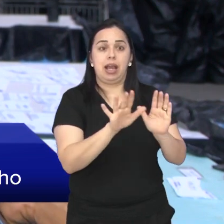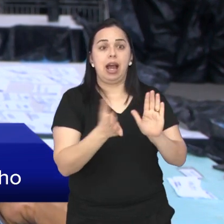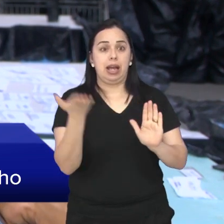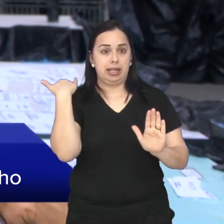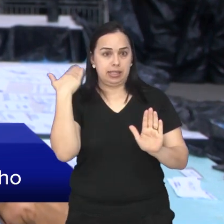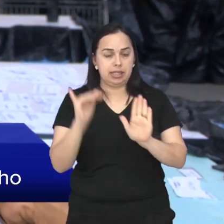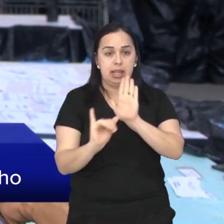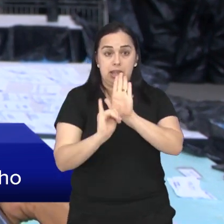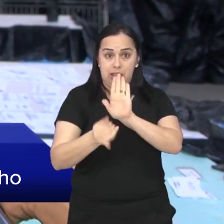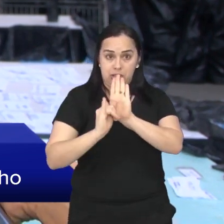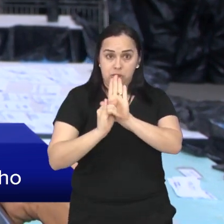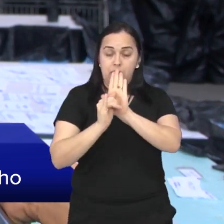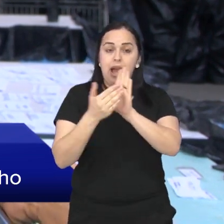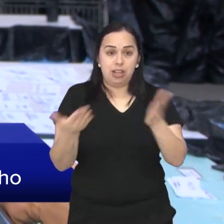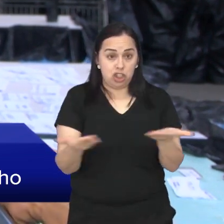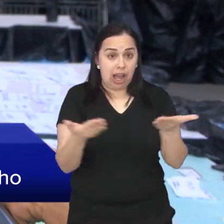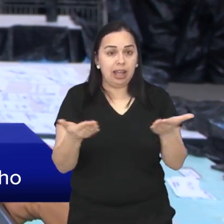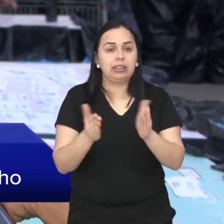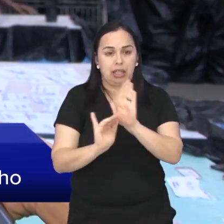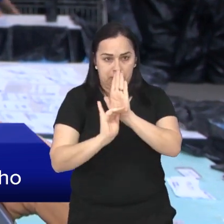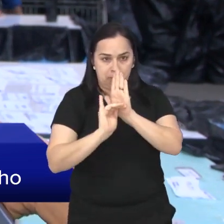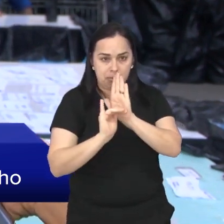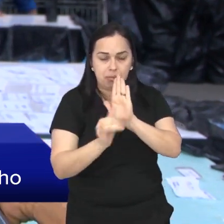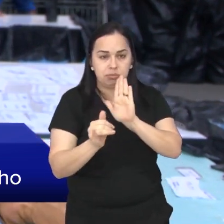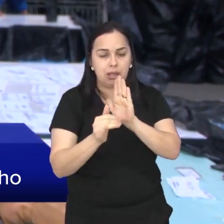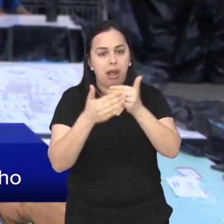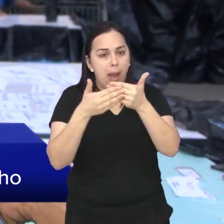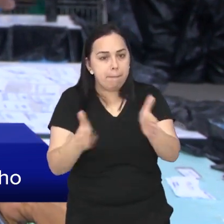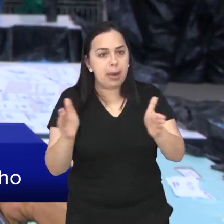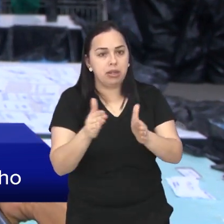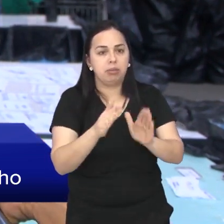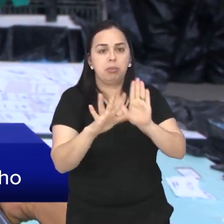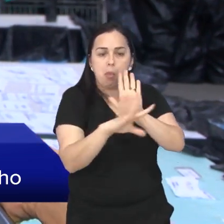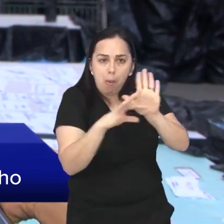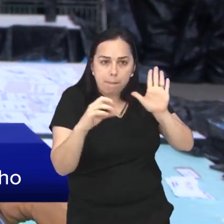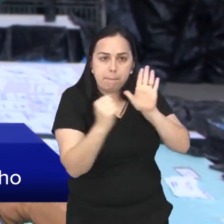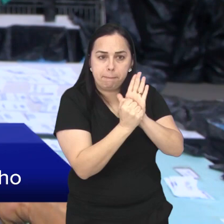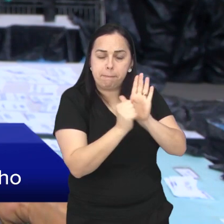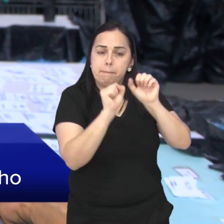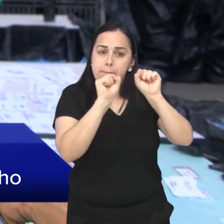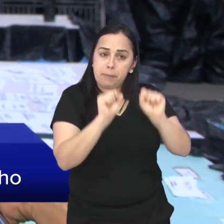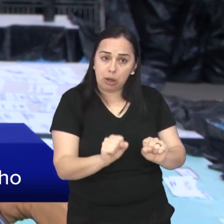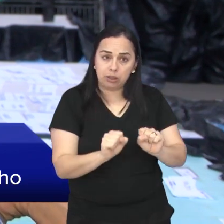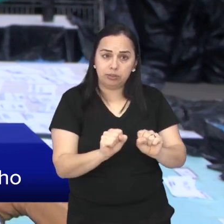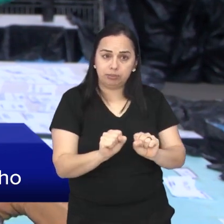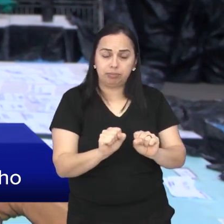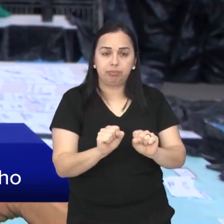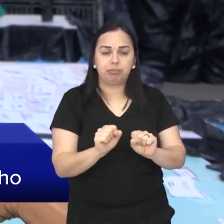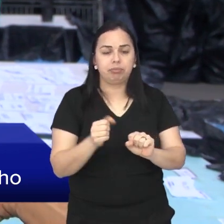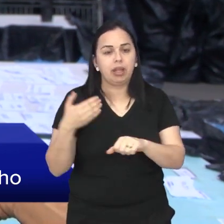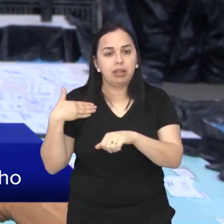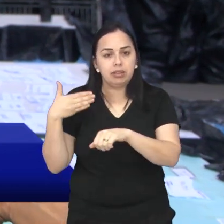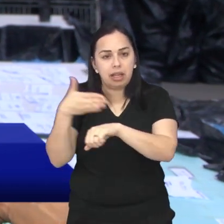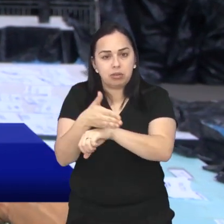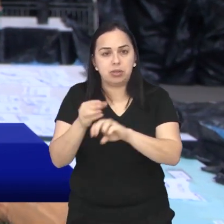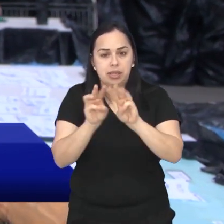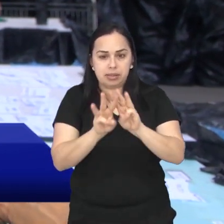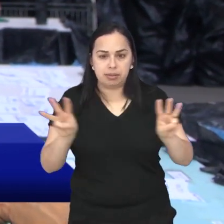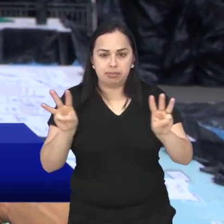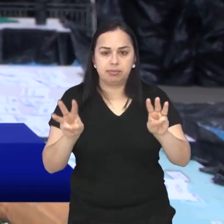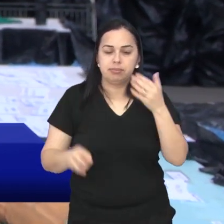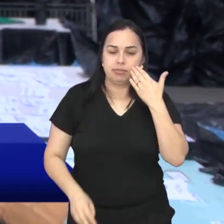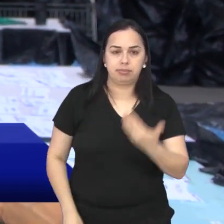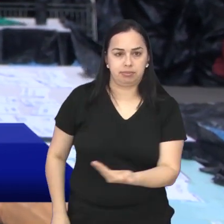de um edital público. O edital, inclusive, está aberto para as entidades que quiserem participar aqui junto conosco. É só checar no